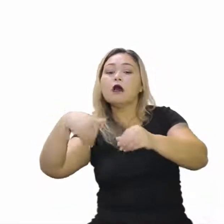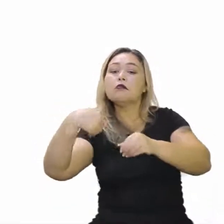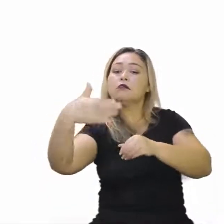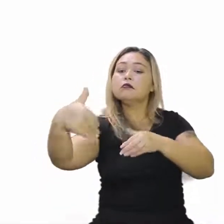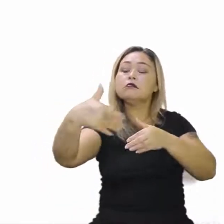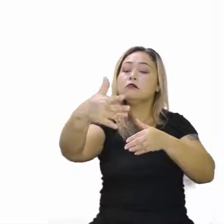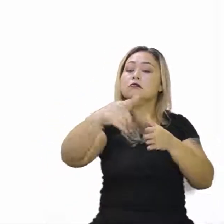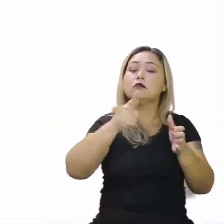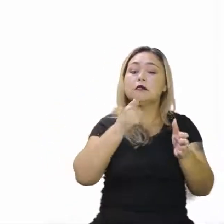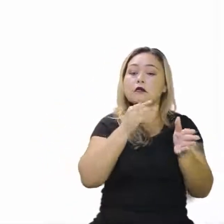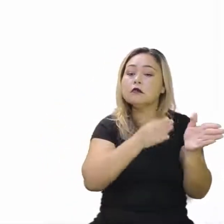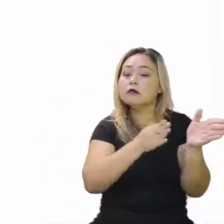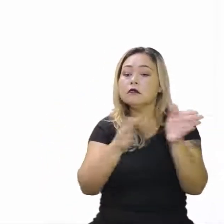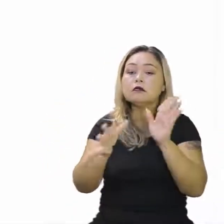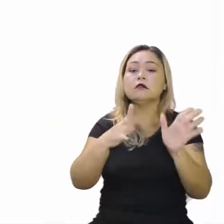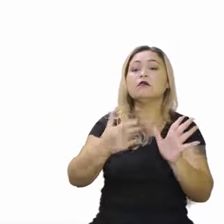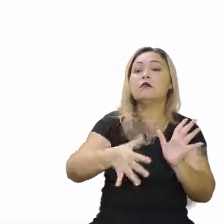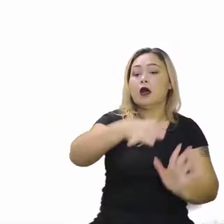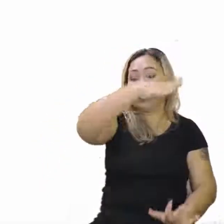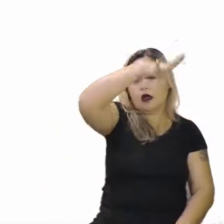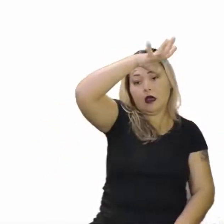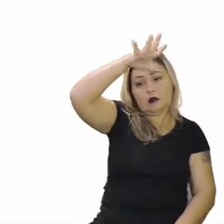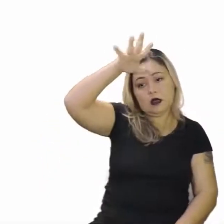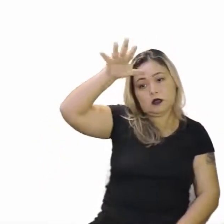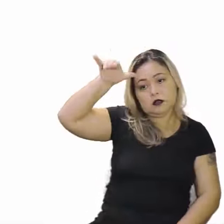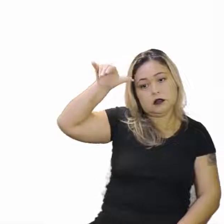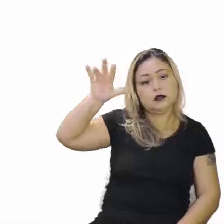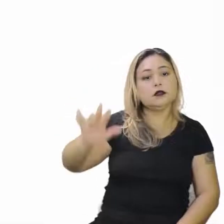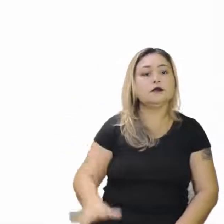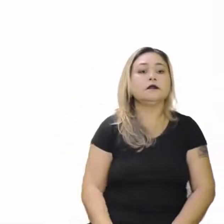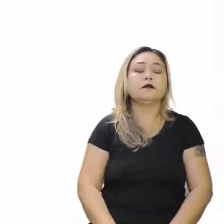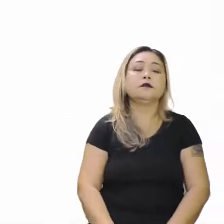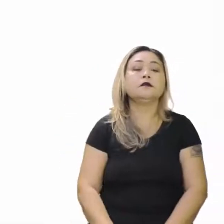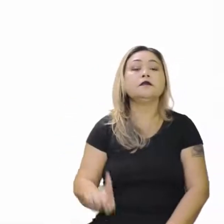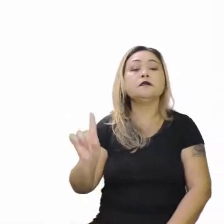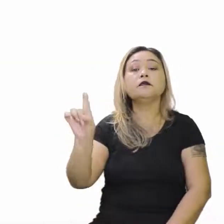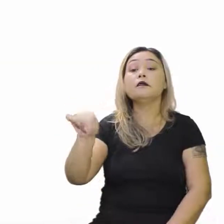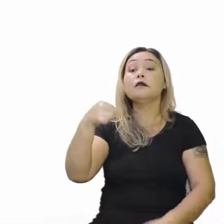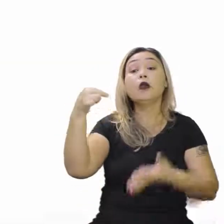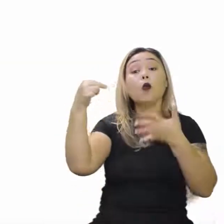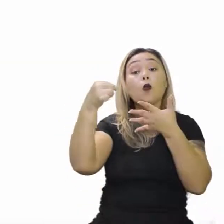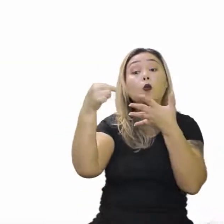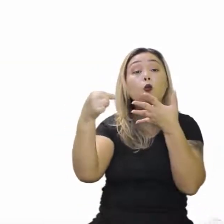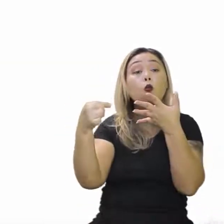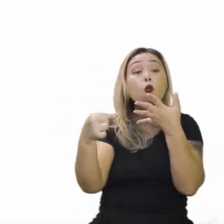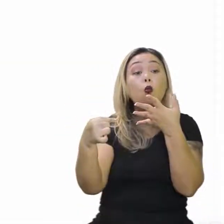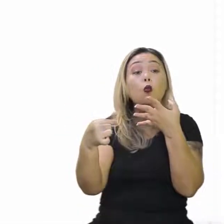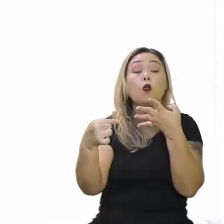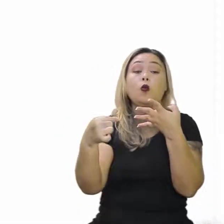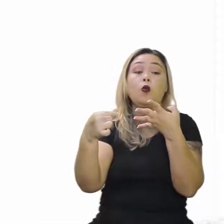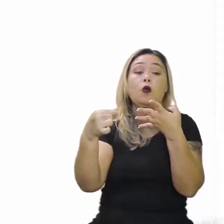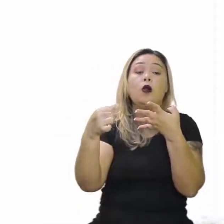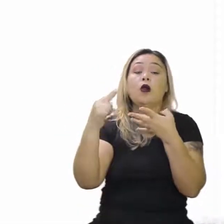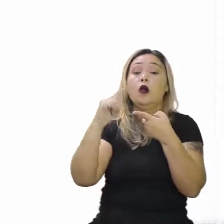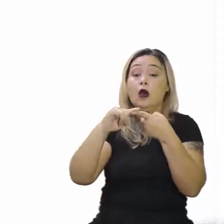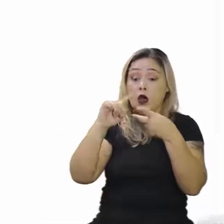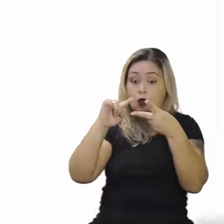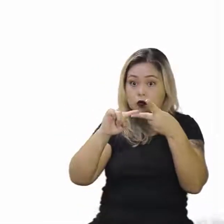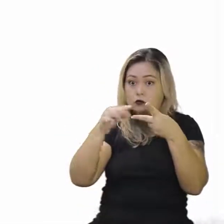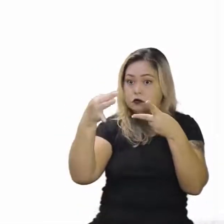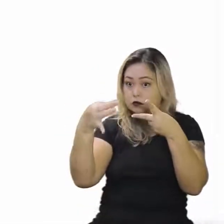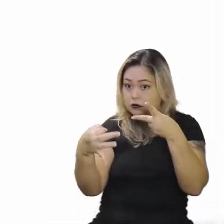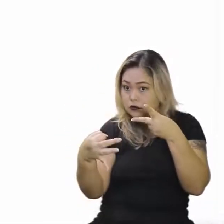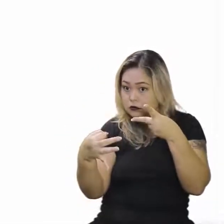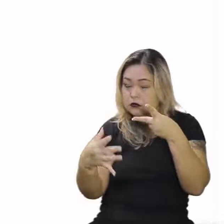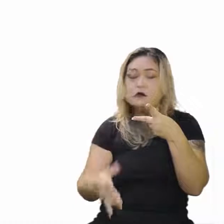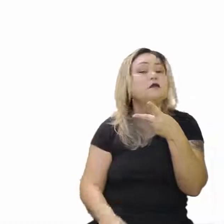Amazonas. A pergunta é, o que está correto aí? A, a 1 e a